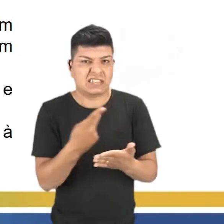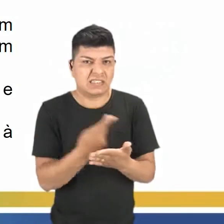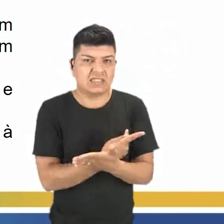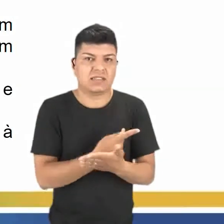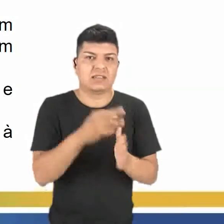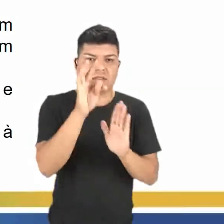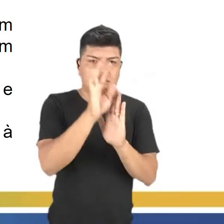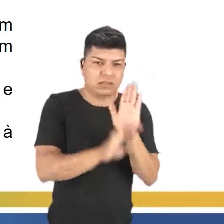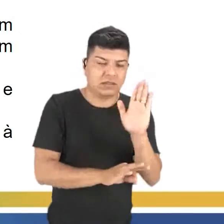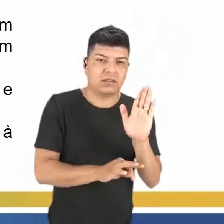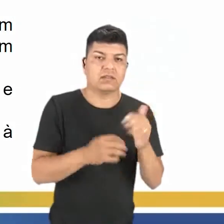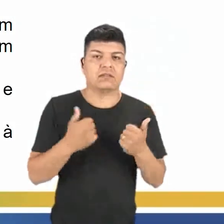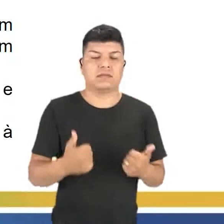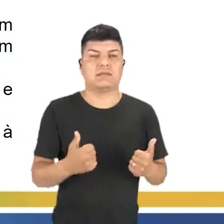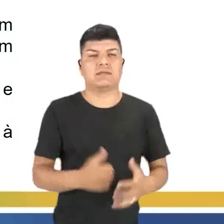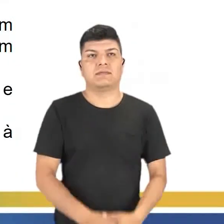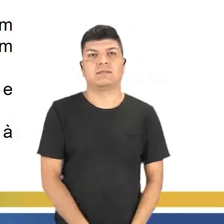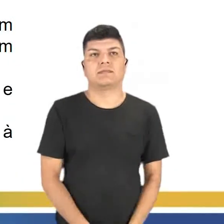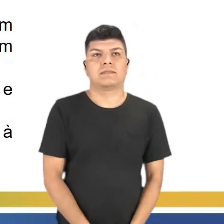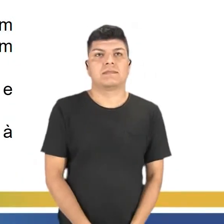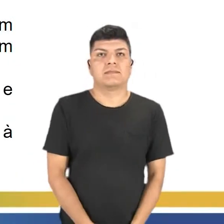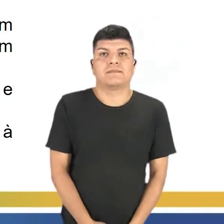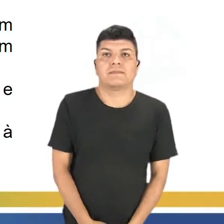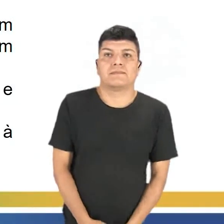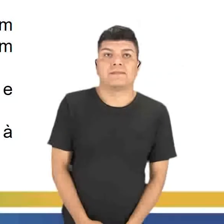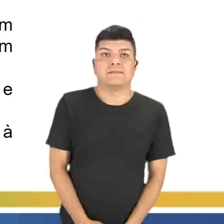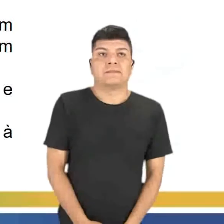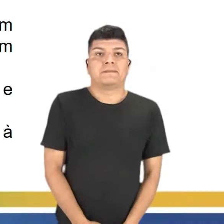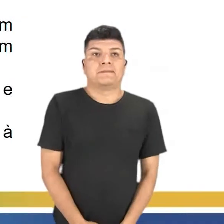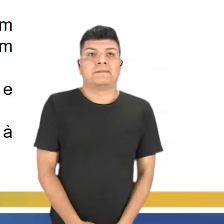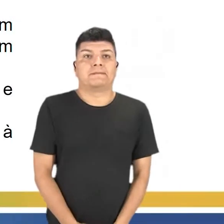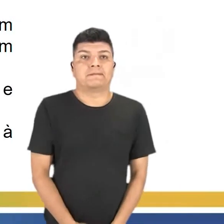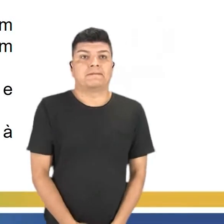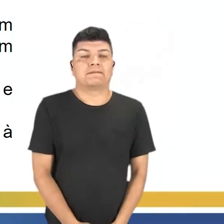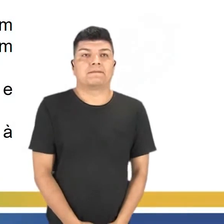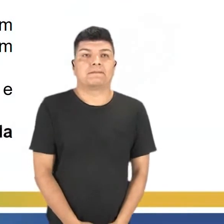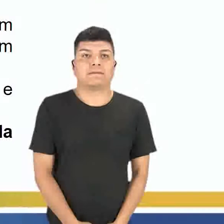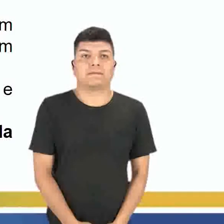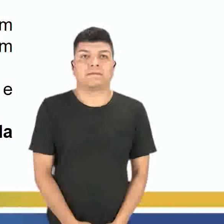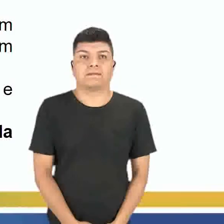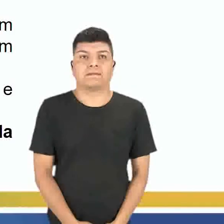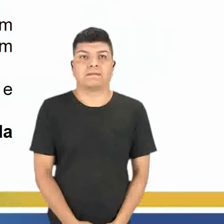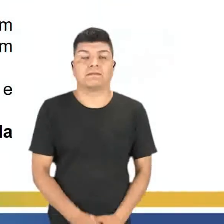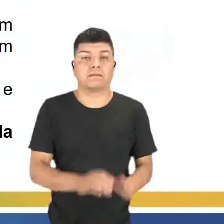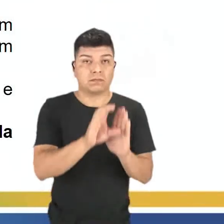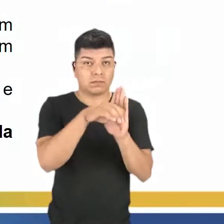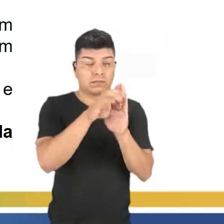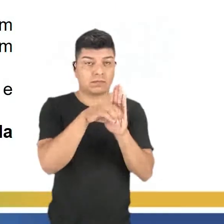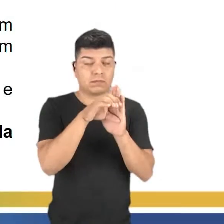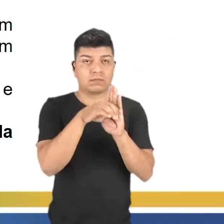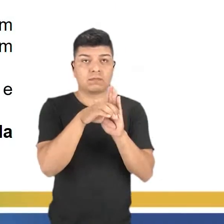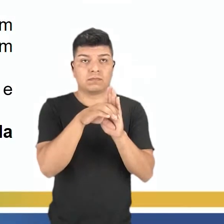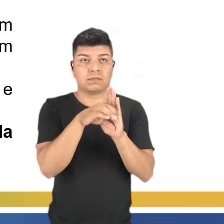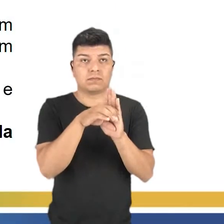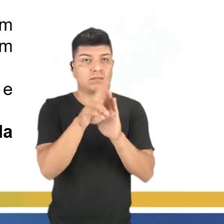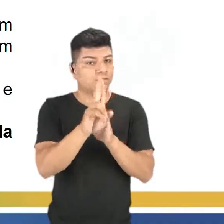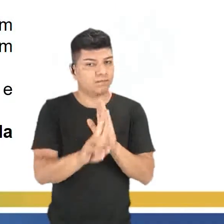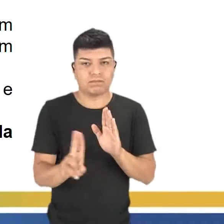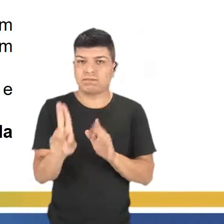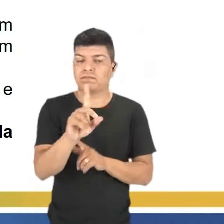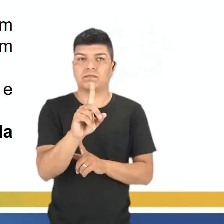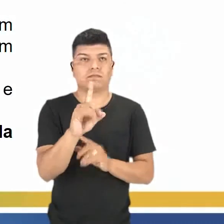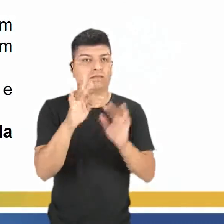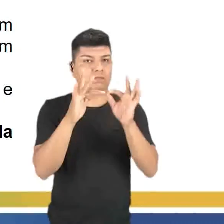você não caia numa armadilha de texto de questões, tá bom? Então, nesse caso aqui, o que é